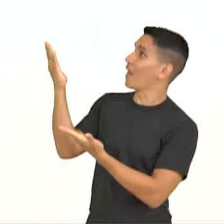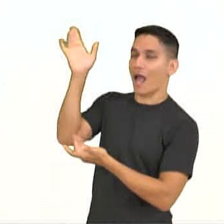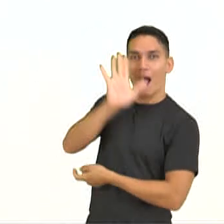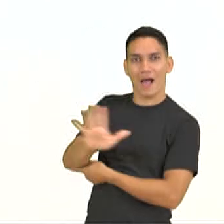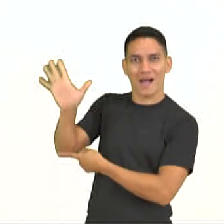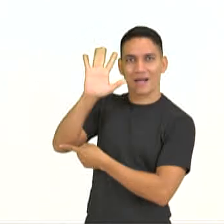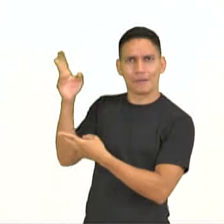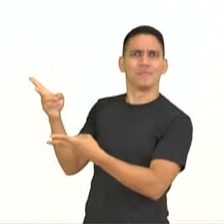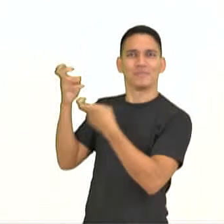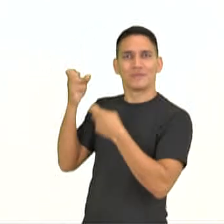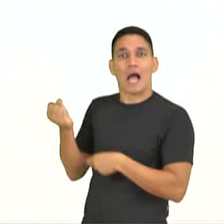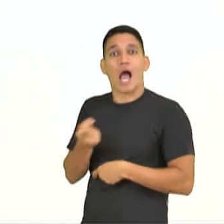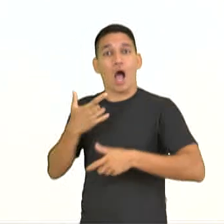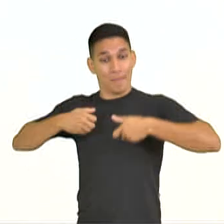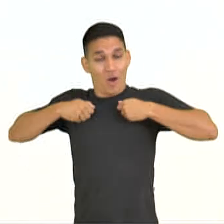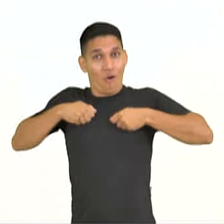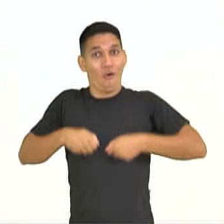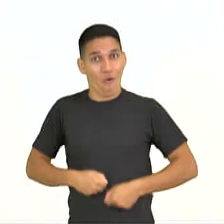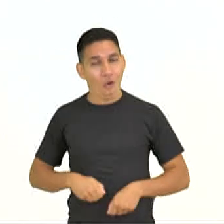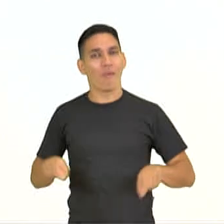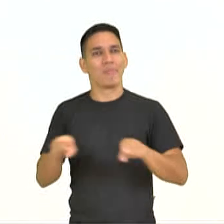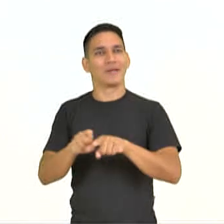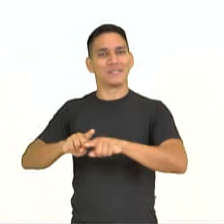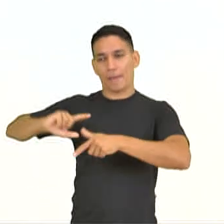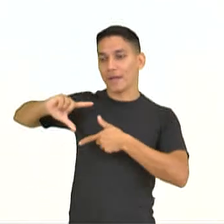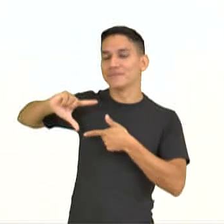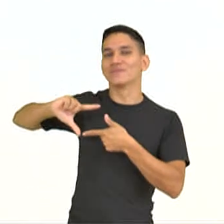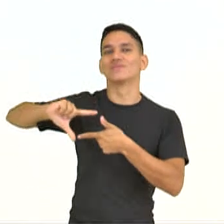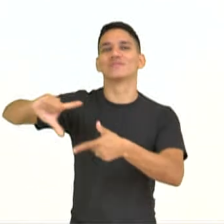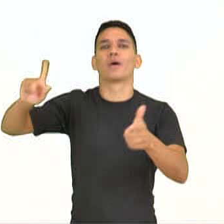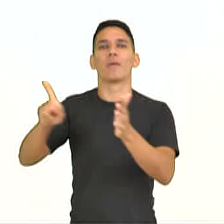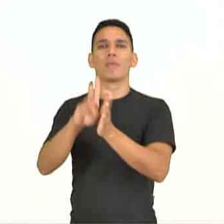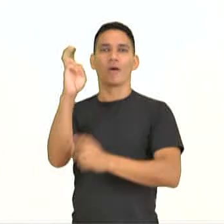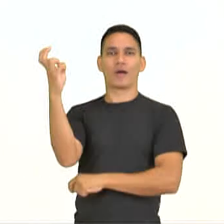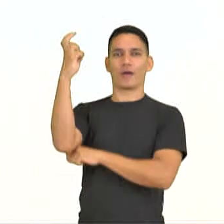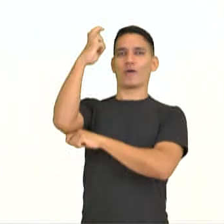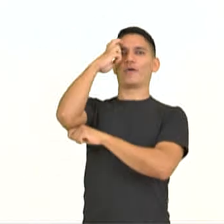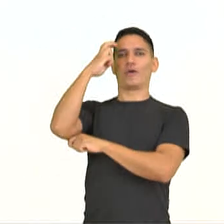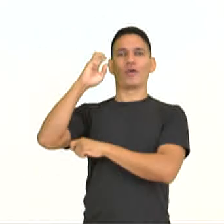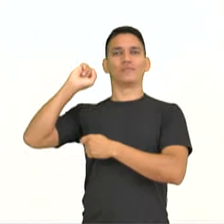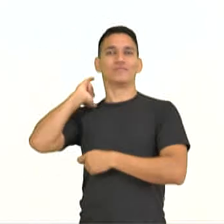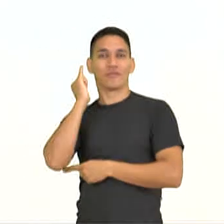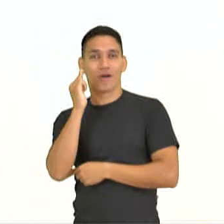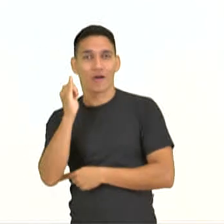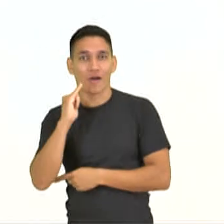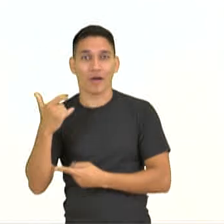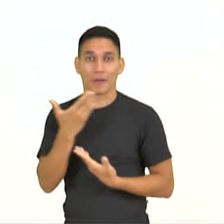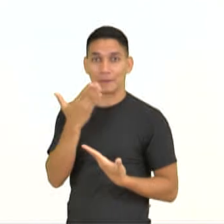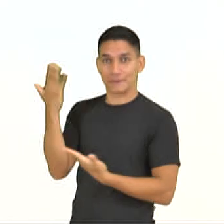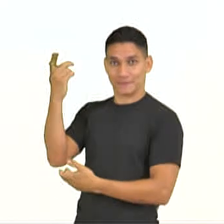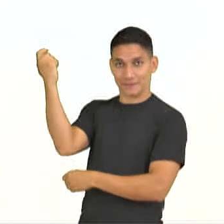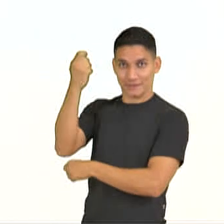observar algumas vestimentas e tradições da cultura e do folclore gaúcho.